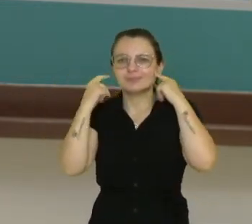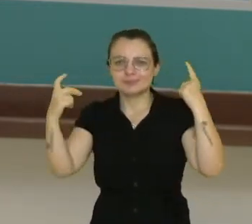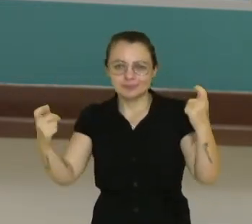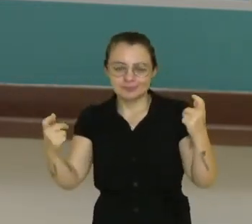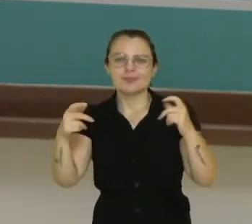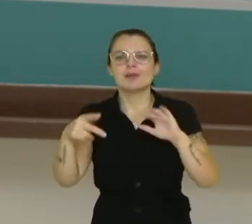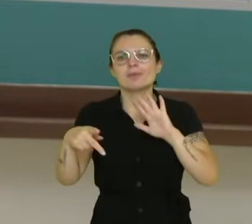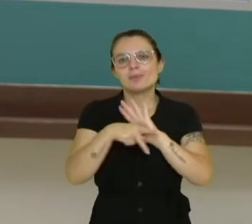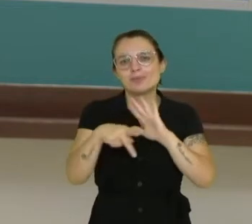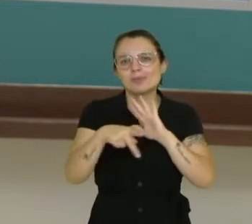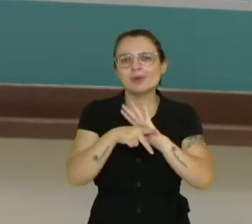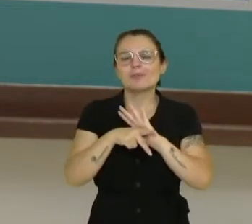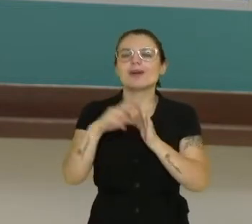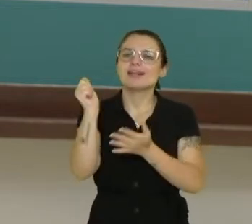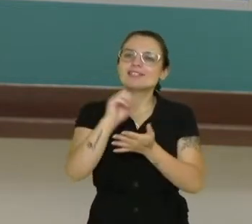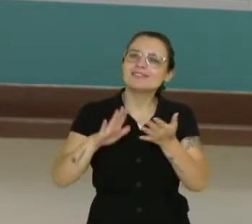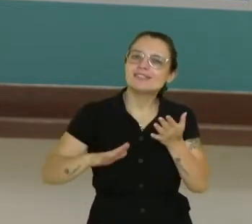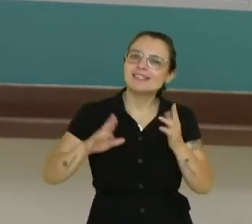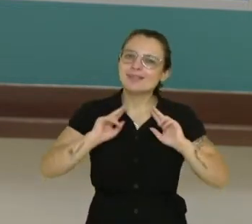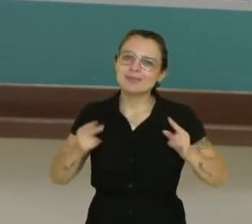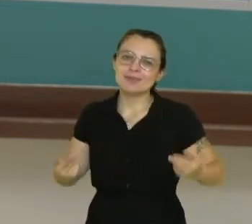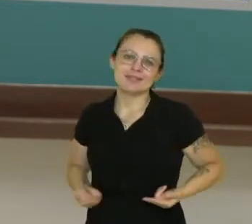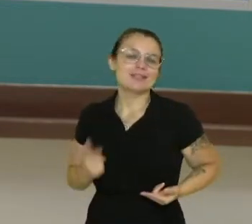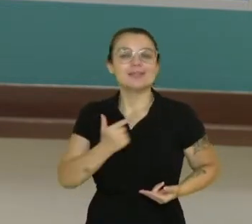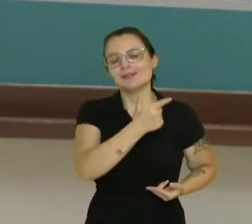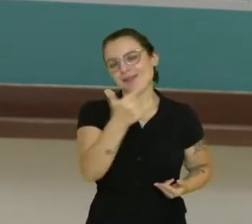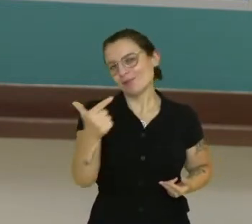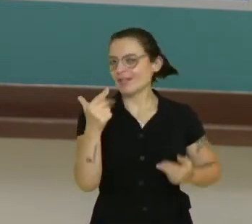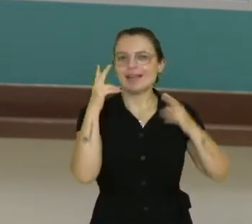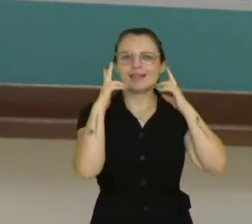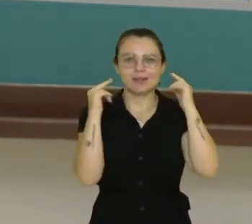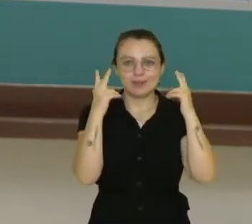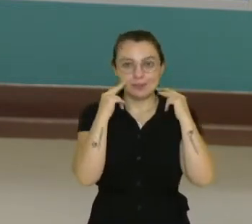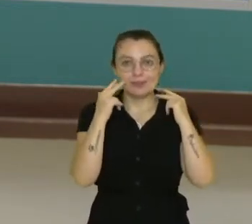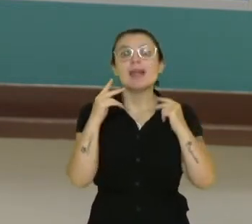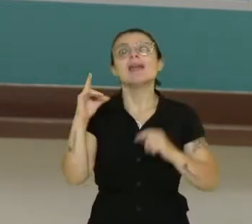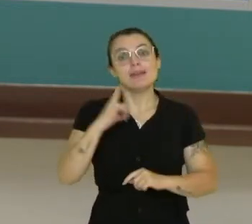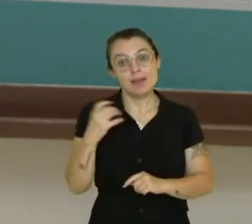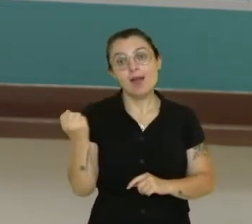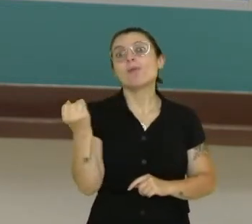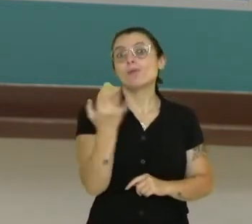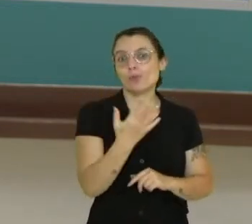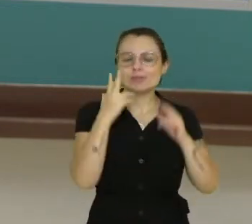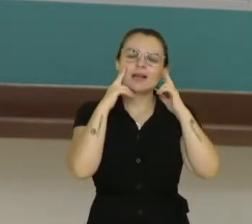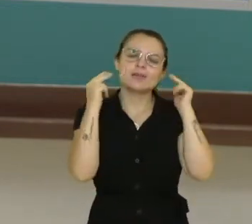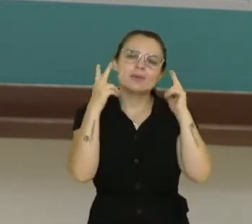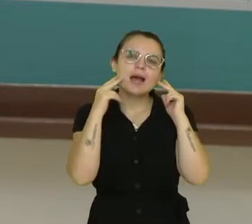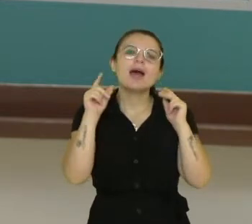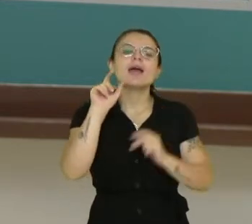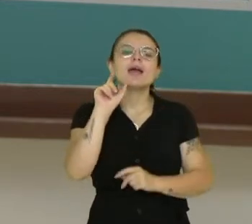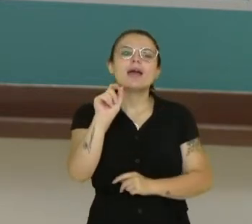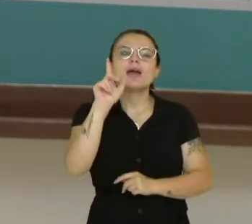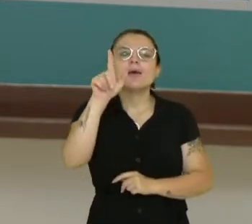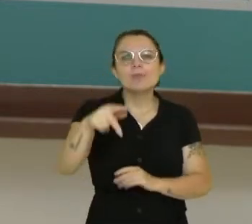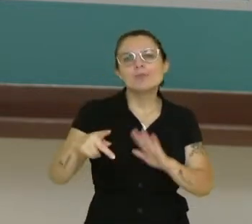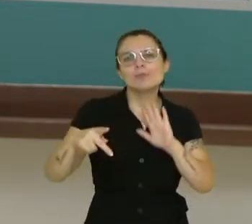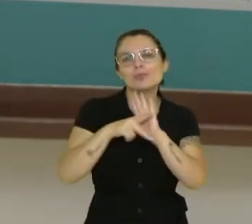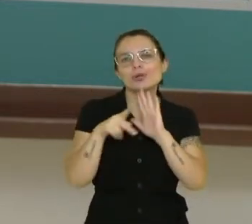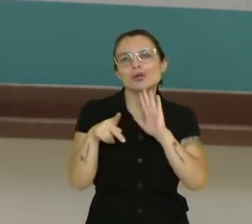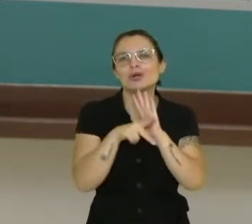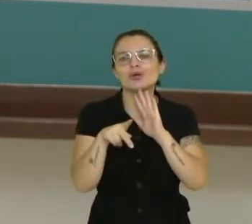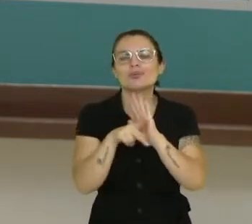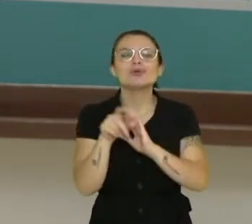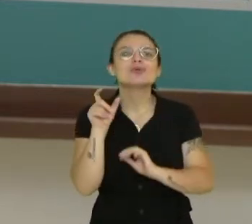produzidos pela atividade humana que não são sons naturais. E os sons naturais são aqueles sons que